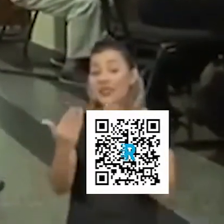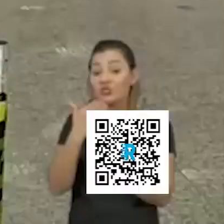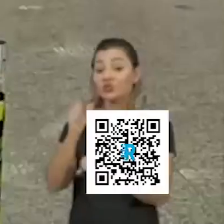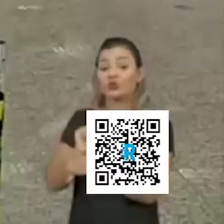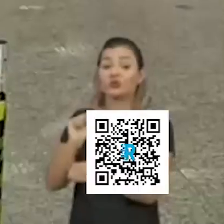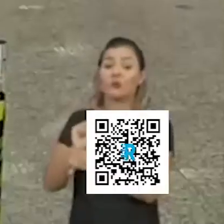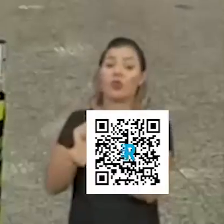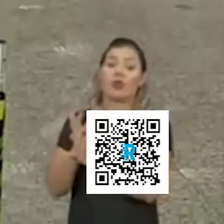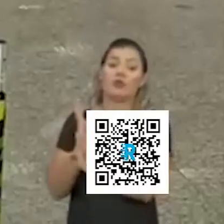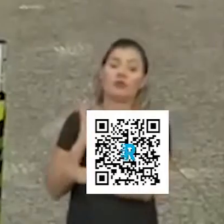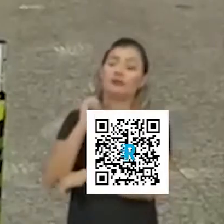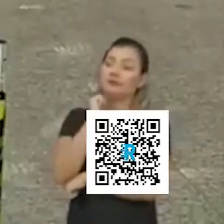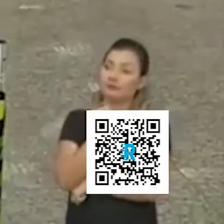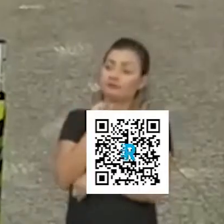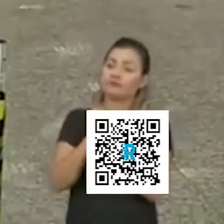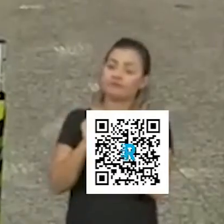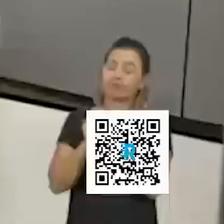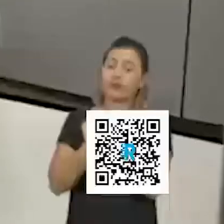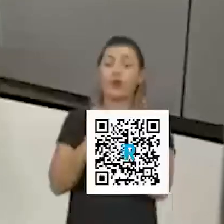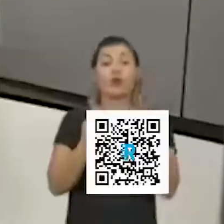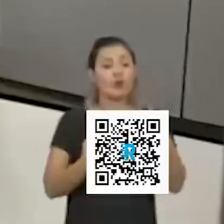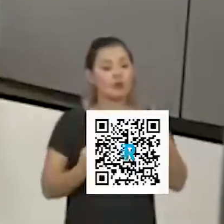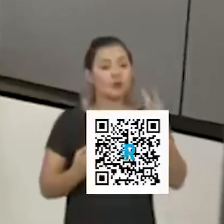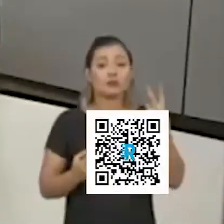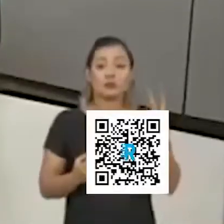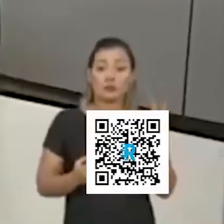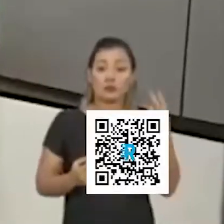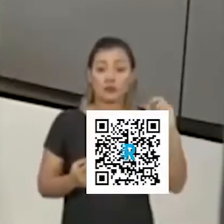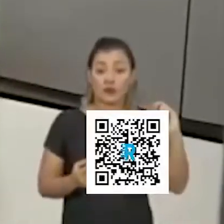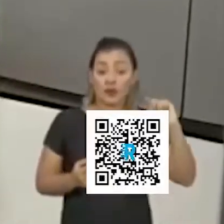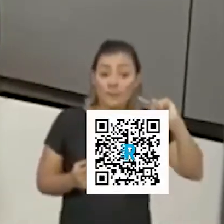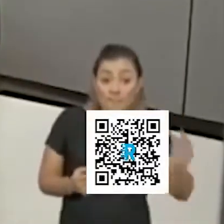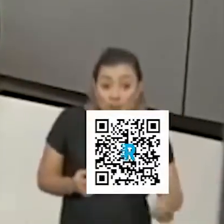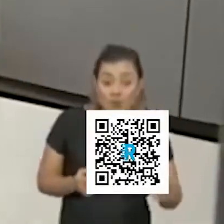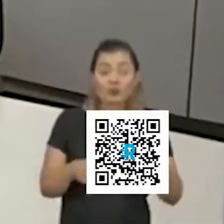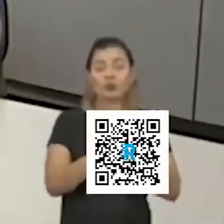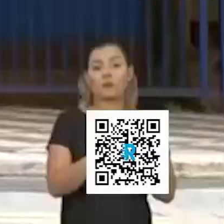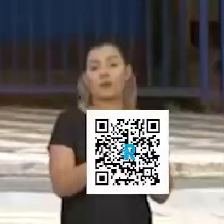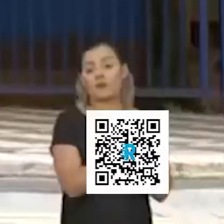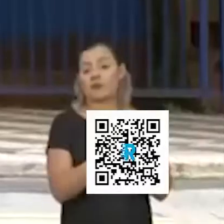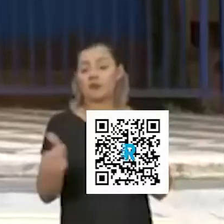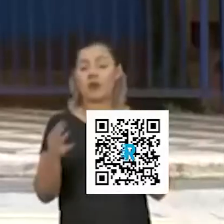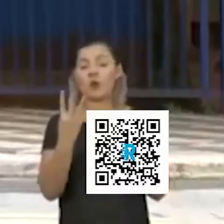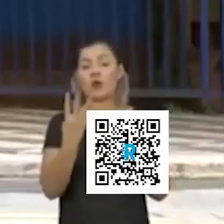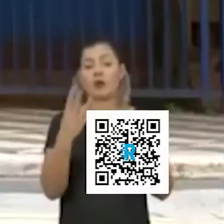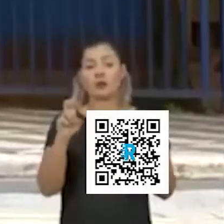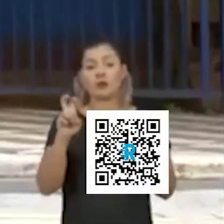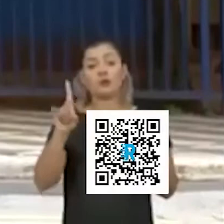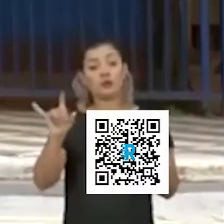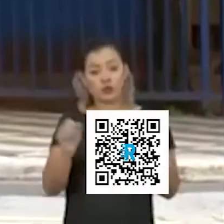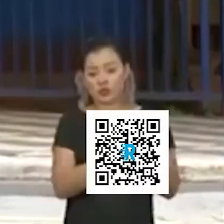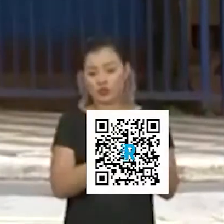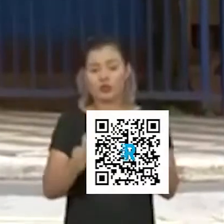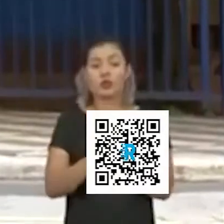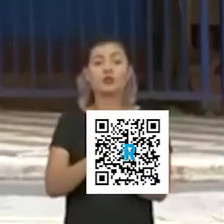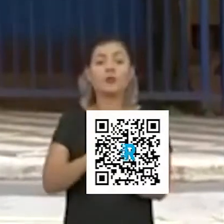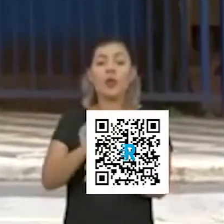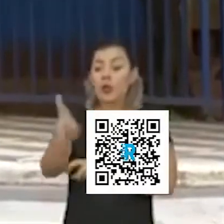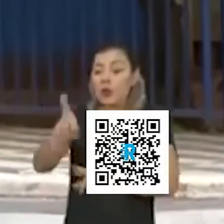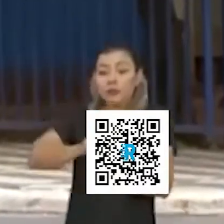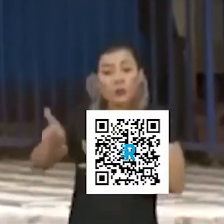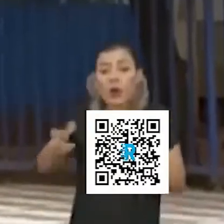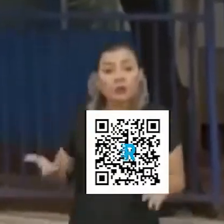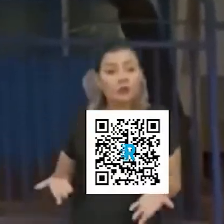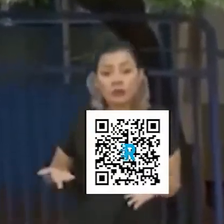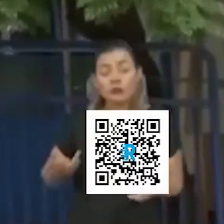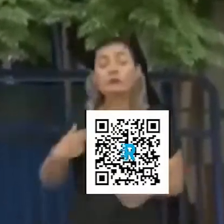do benefício, 420 mil além do prazo legal de 45 dias. O tempo médio de espera para a concessão do